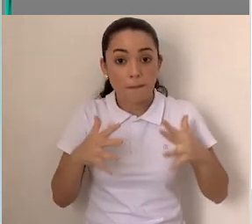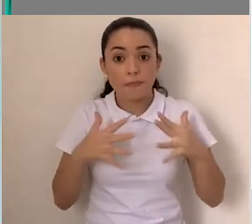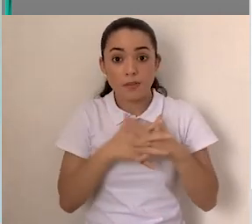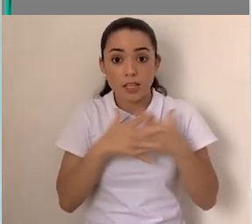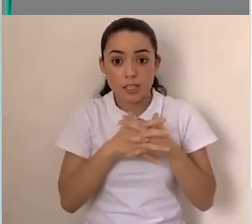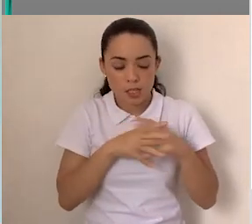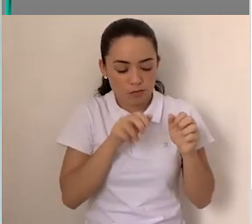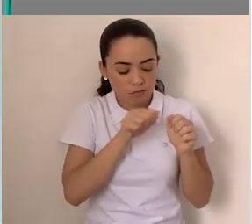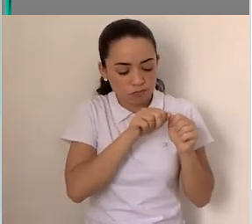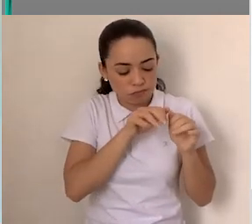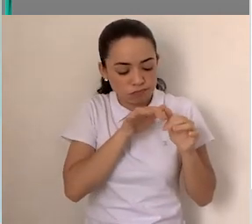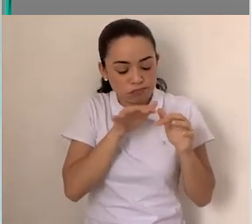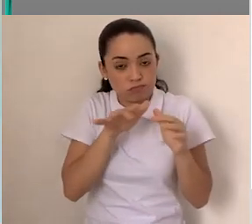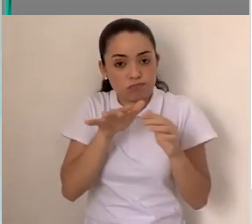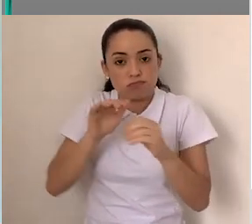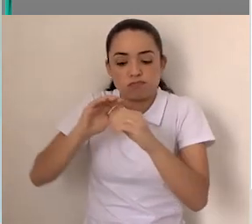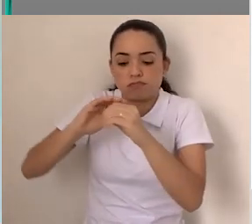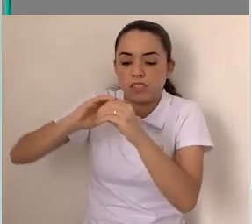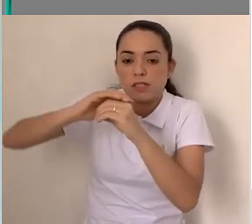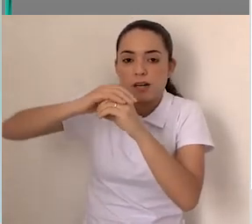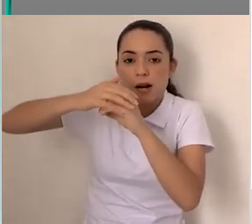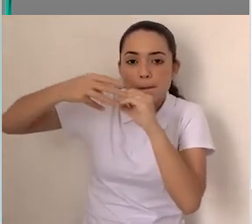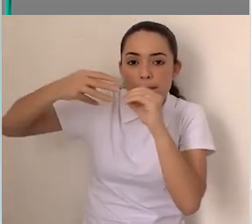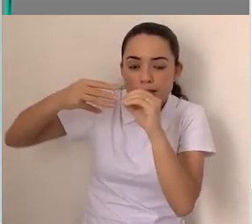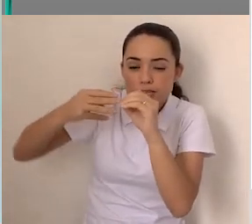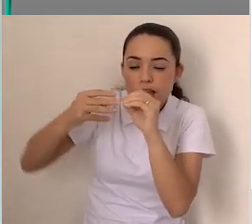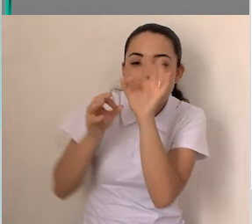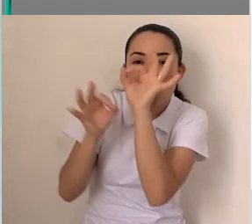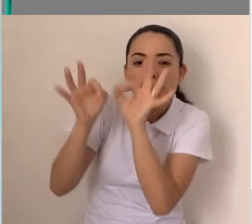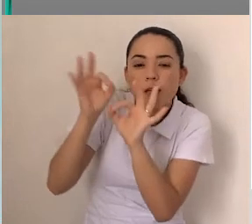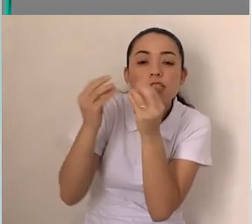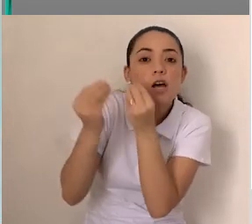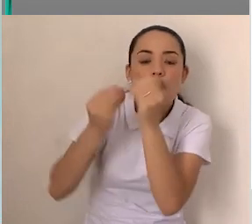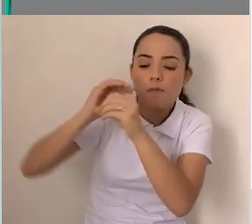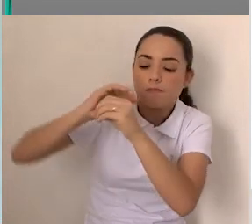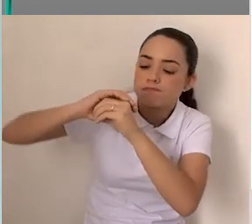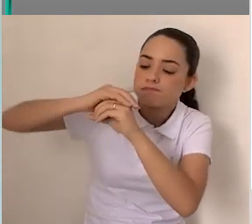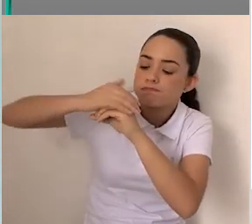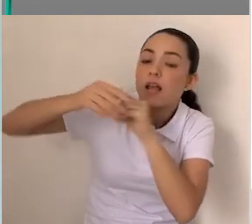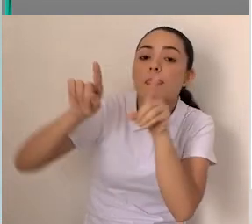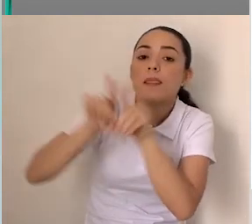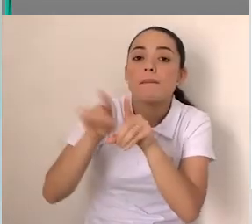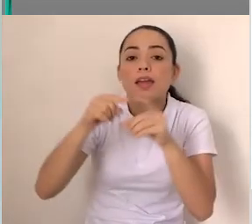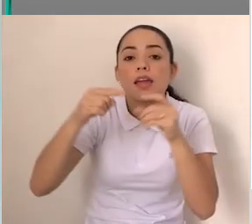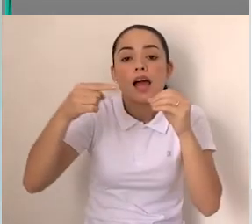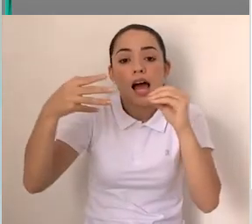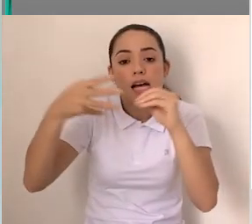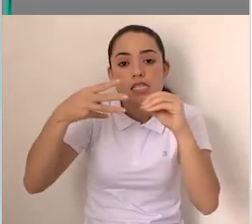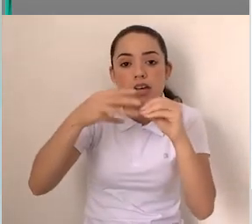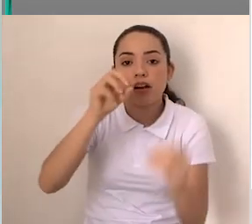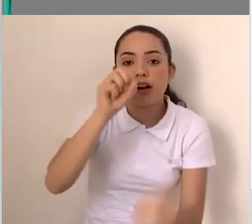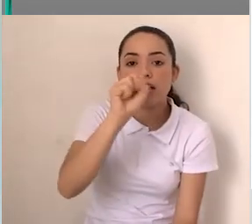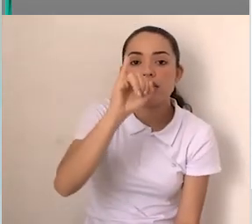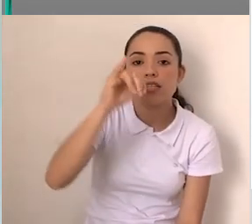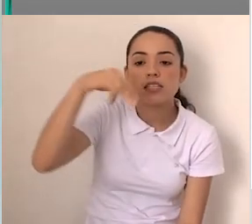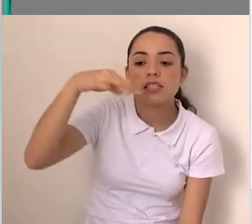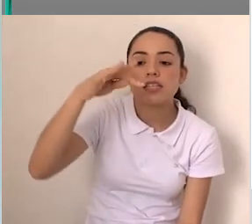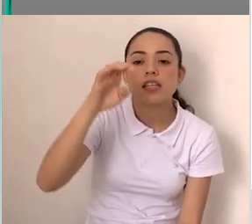do tecido para a membrana celular e determina então o formato da membrana celular e controla a síntese